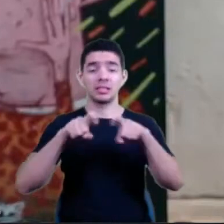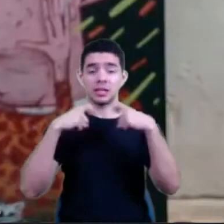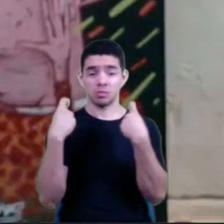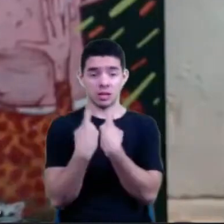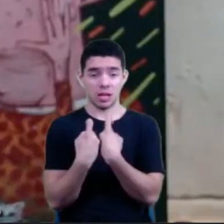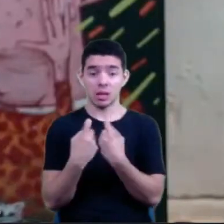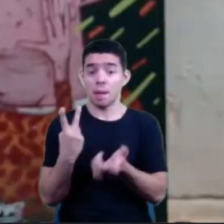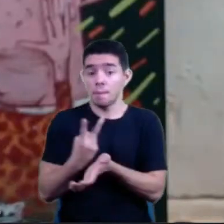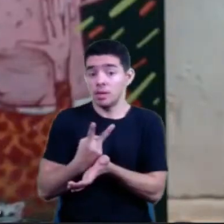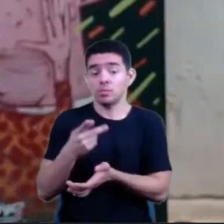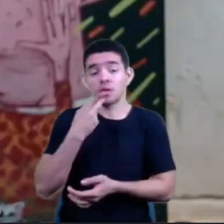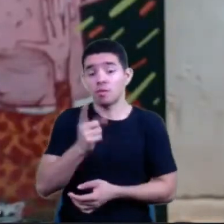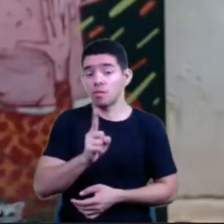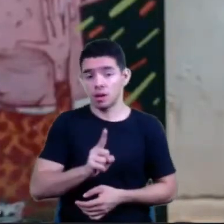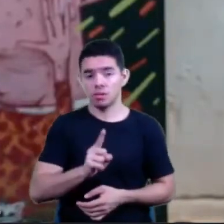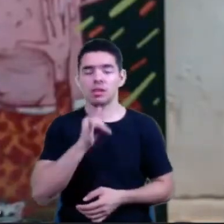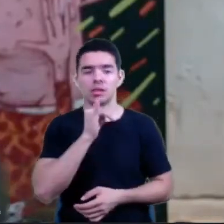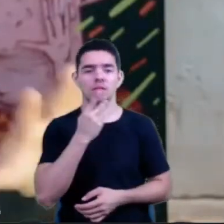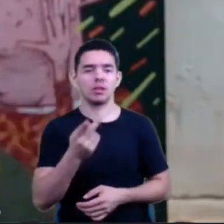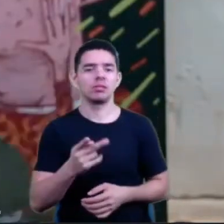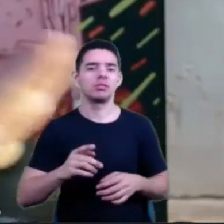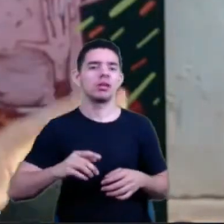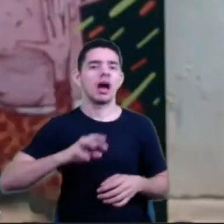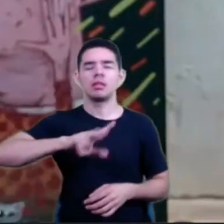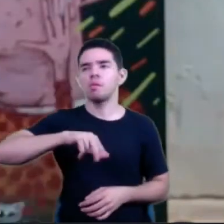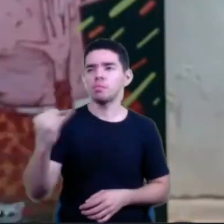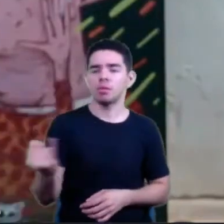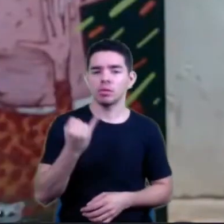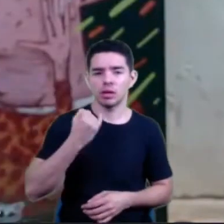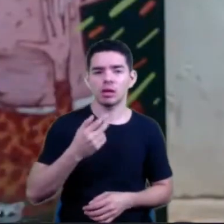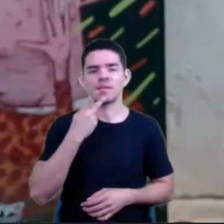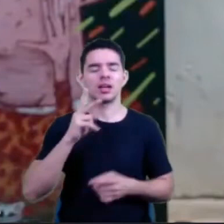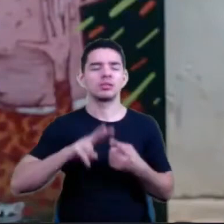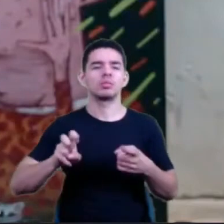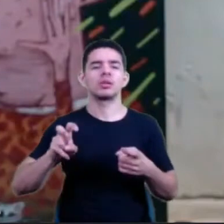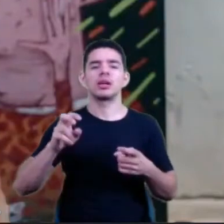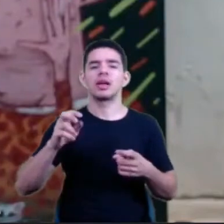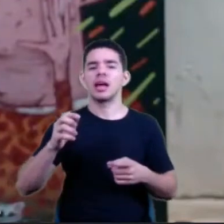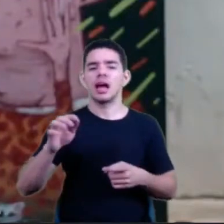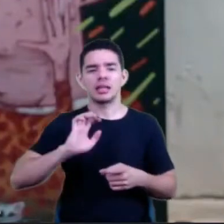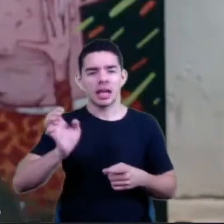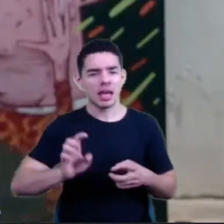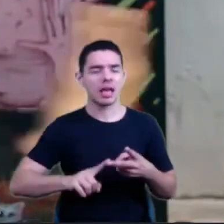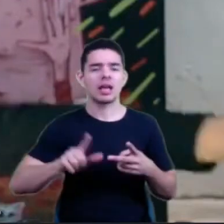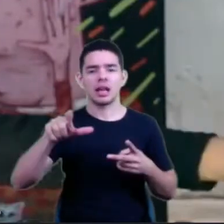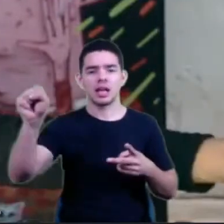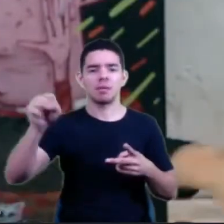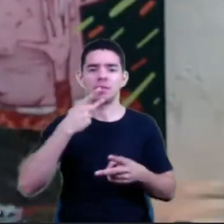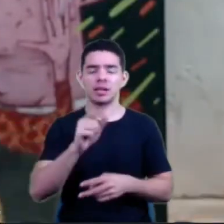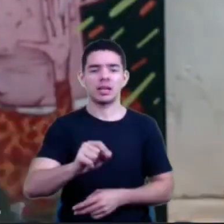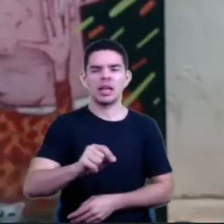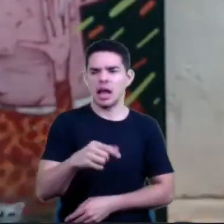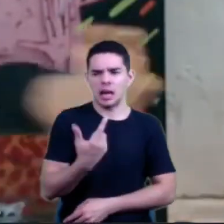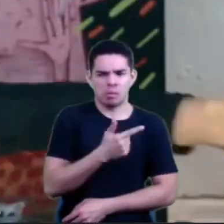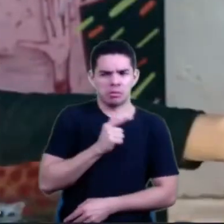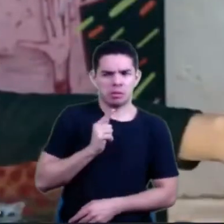não falando. Não falando, ela falava o quê? Não, isso não é importante. Não falando sobre gay, lésbica, ela falava isso não existe,